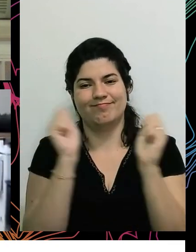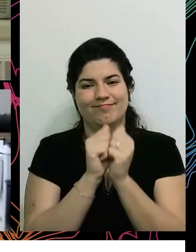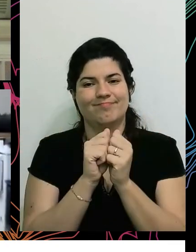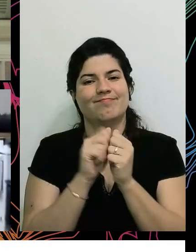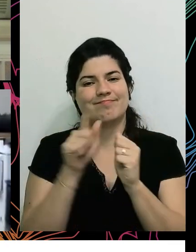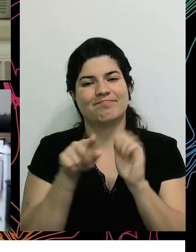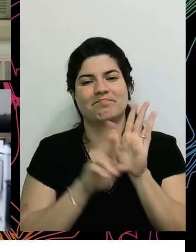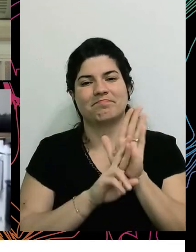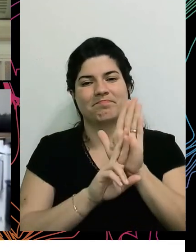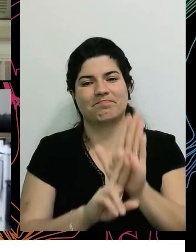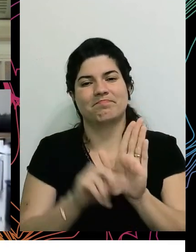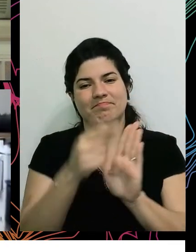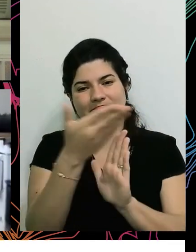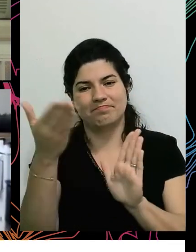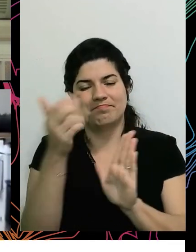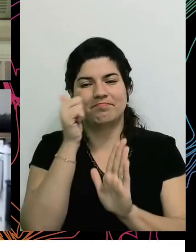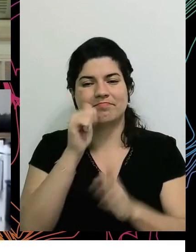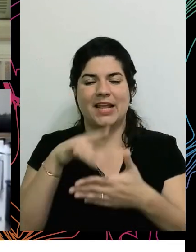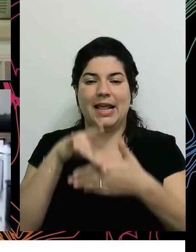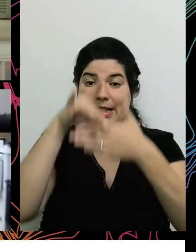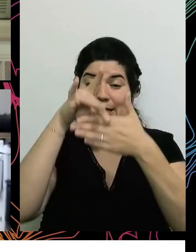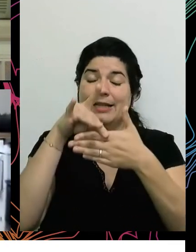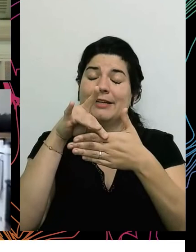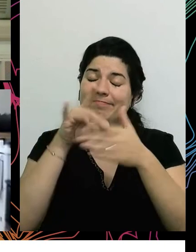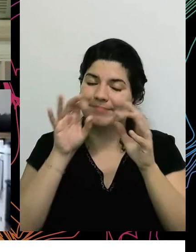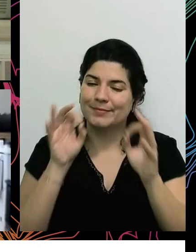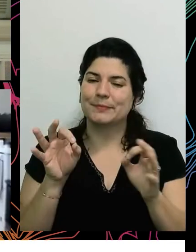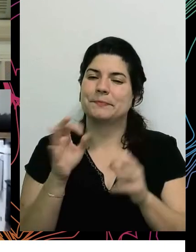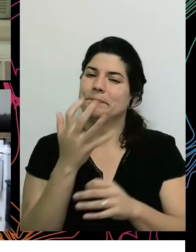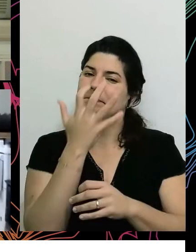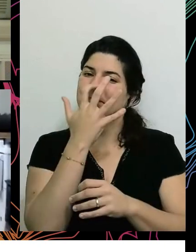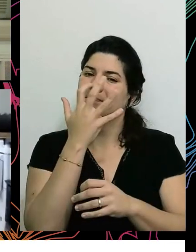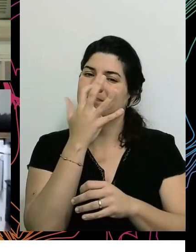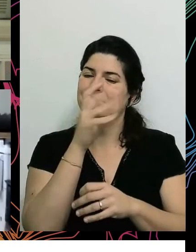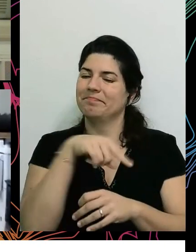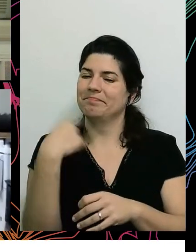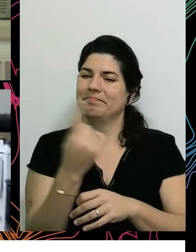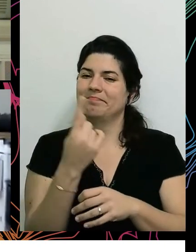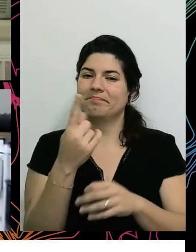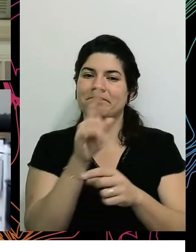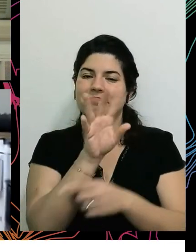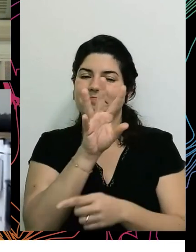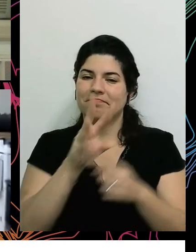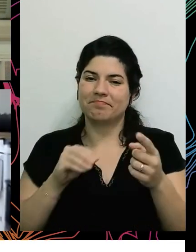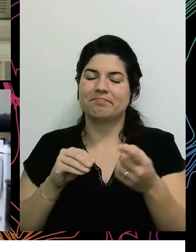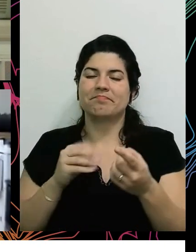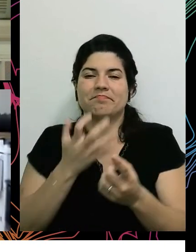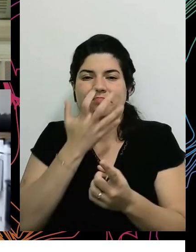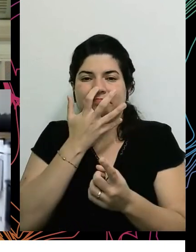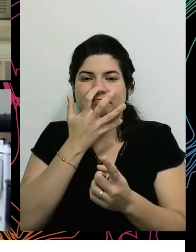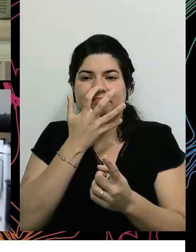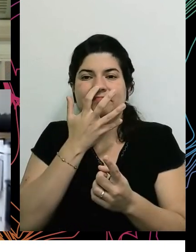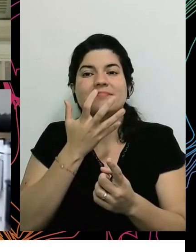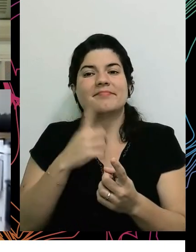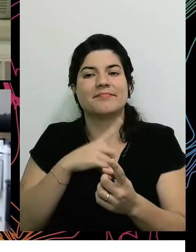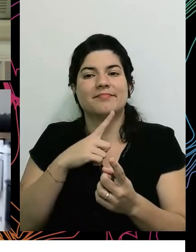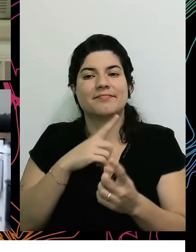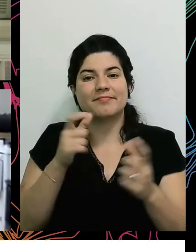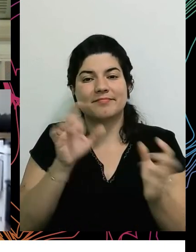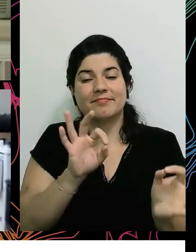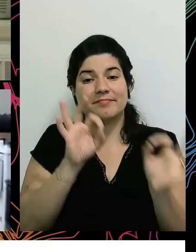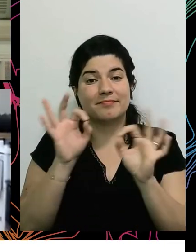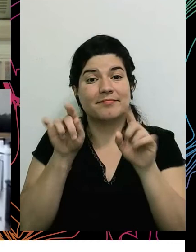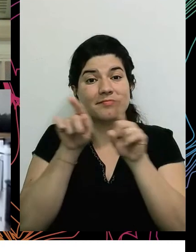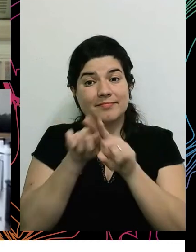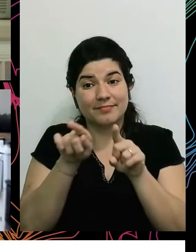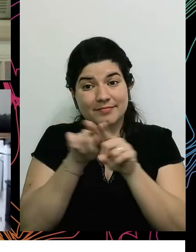referências, mulheres líderes, que com certeza inspiraram todos os públicos que estão nos assistindo e que fizeram o caminho